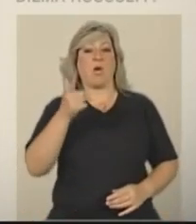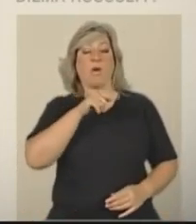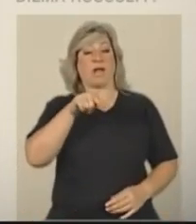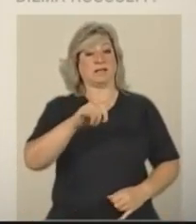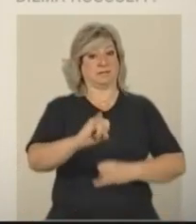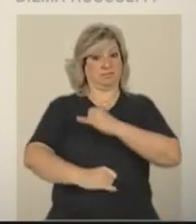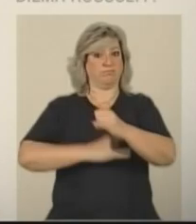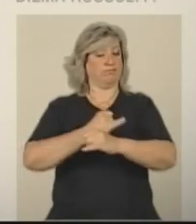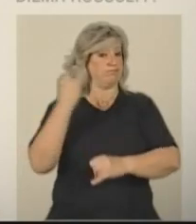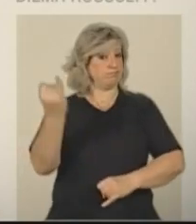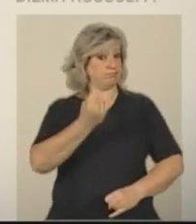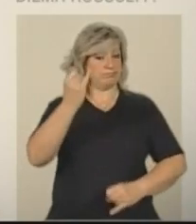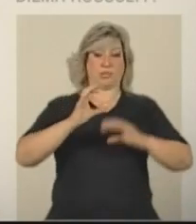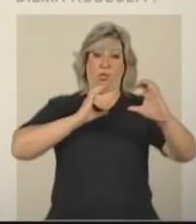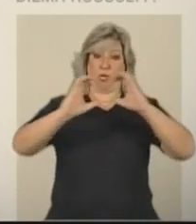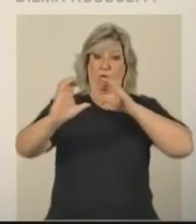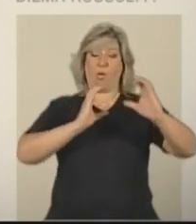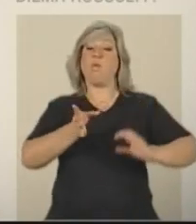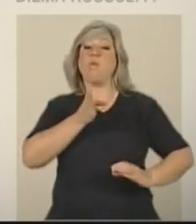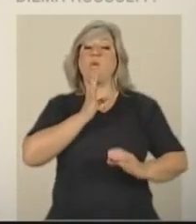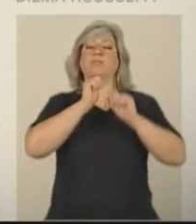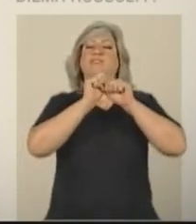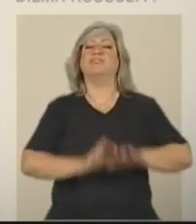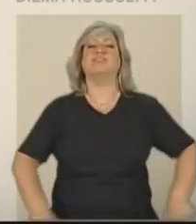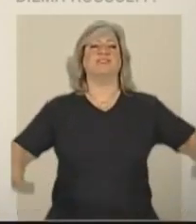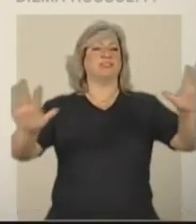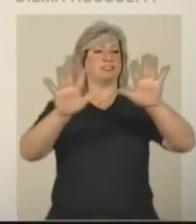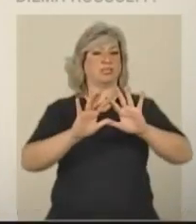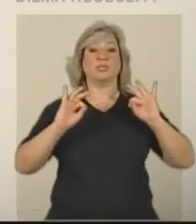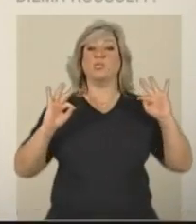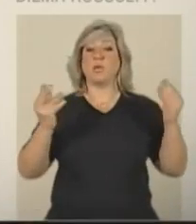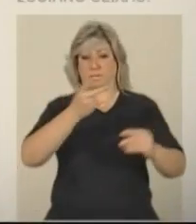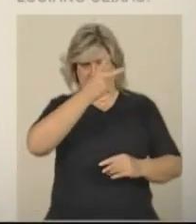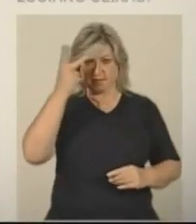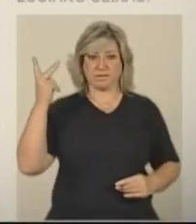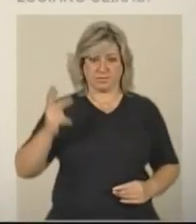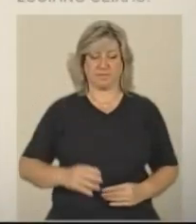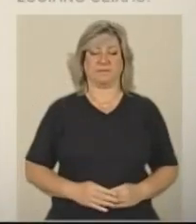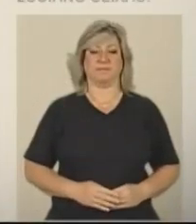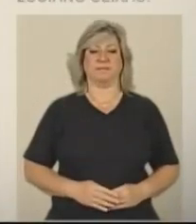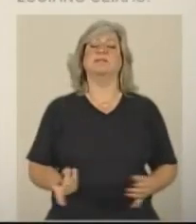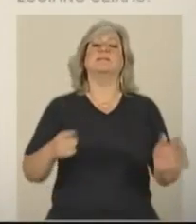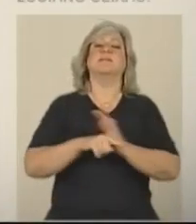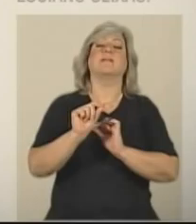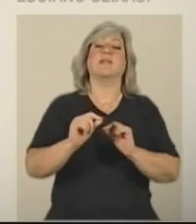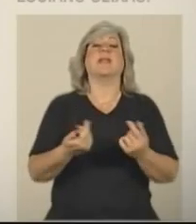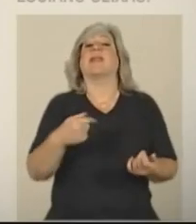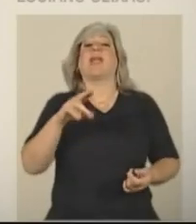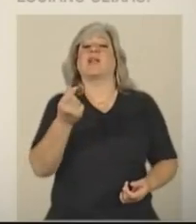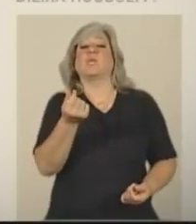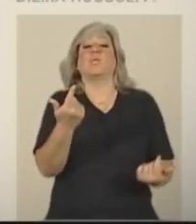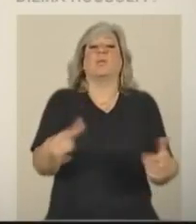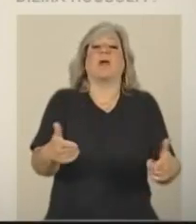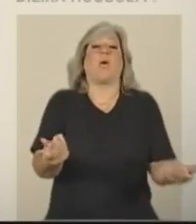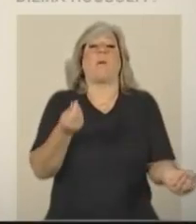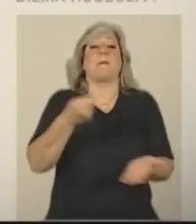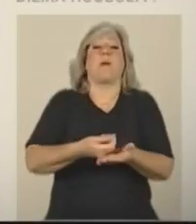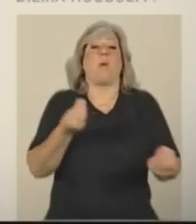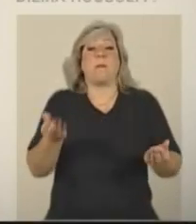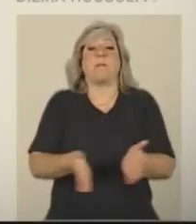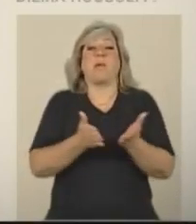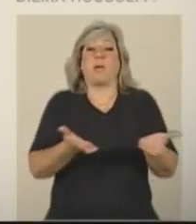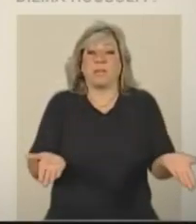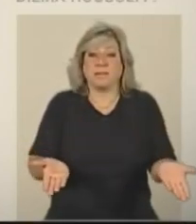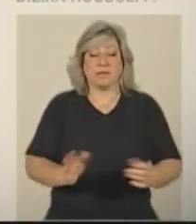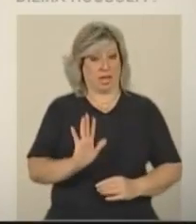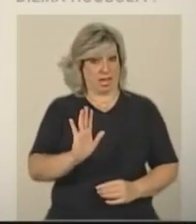de comunicação e de conhecimento a todas as pessoas. E quem não tem condições de pagar, Presidenta? Ah, Luciano, quem